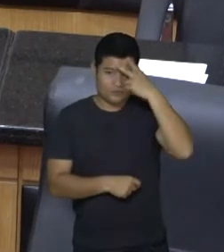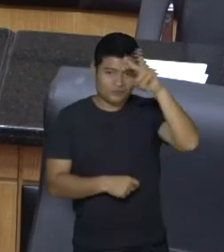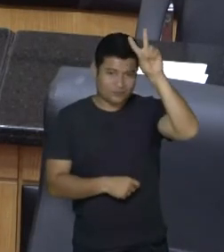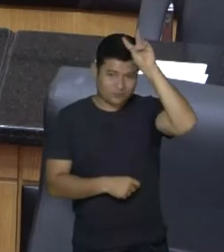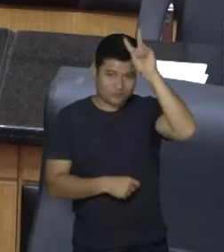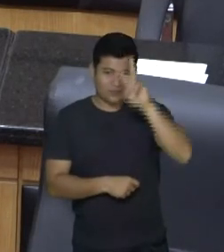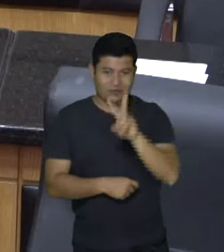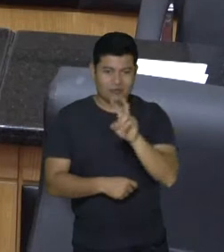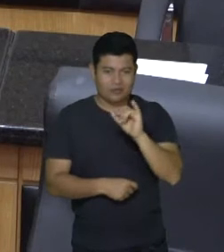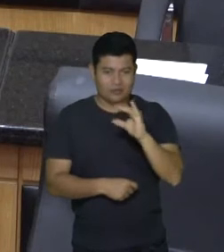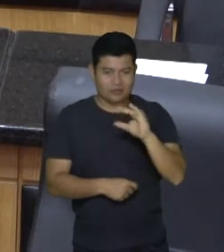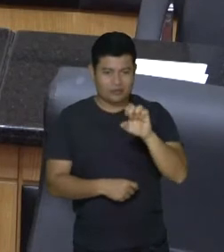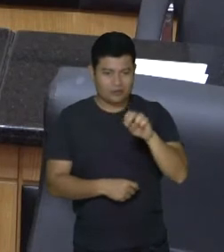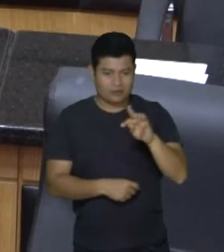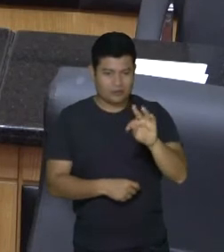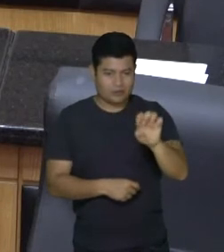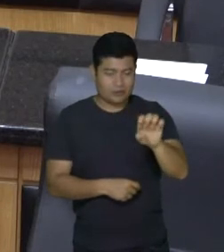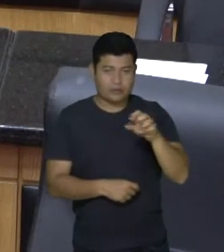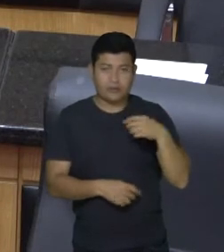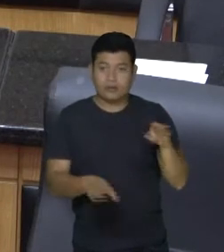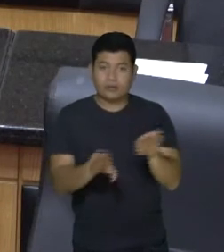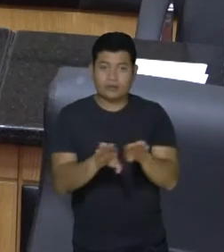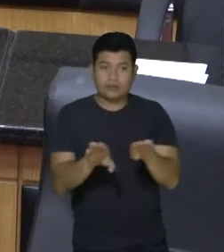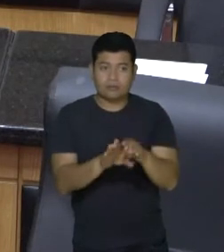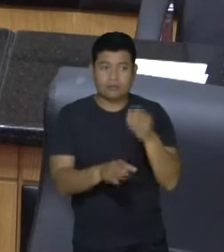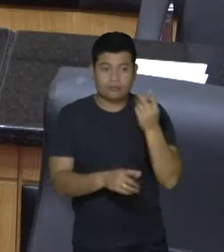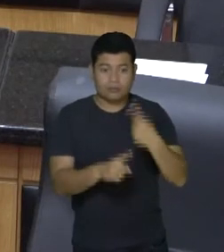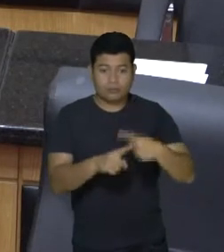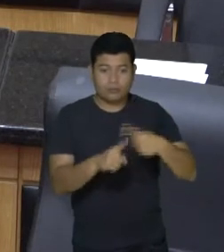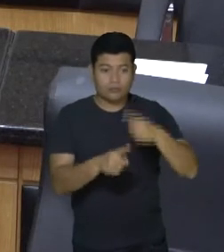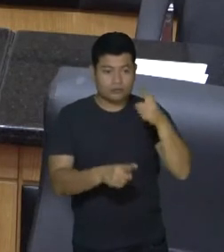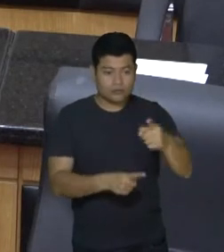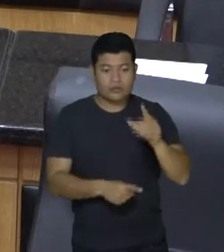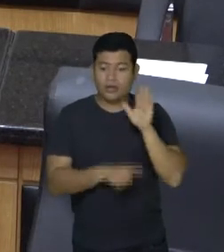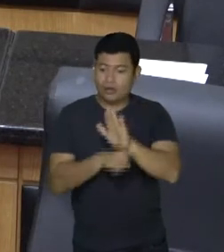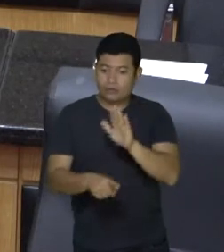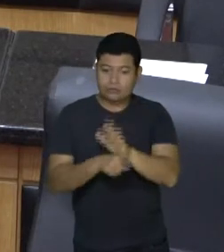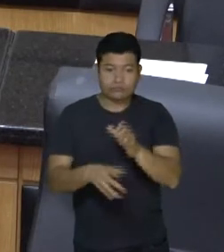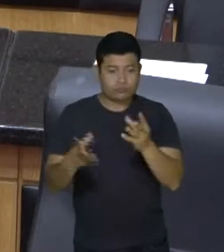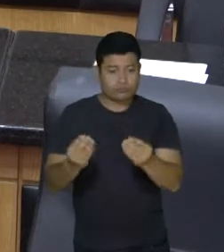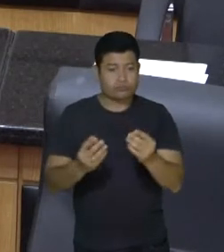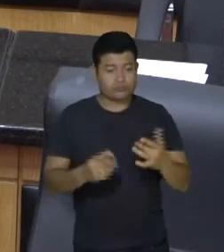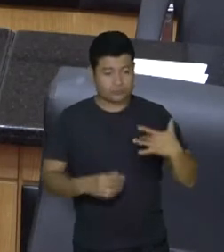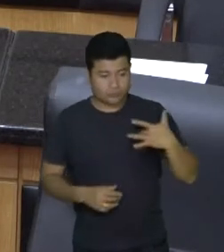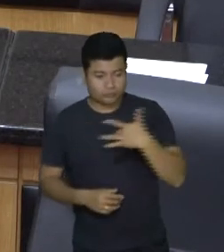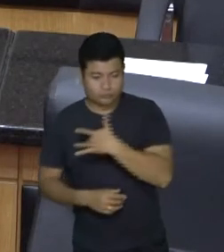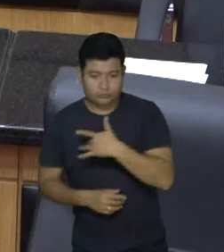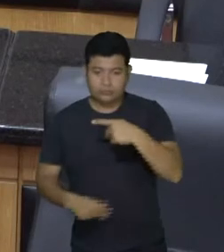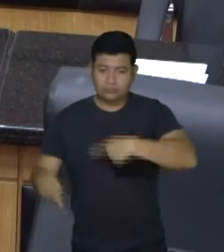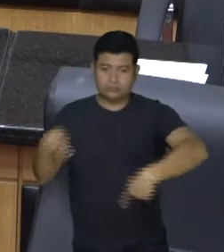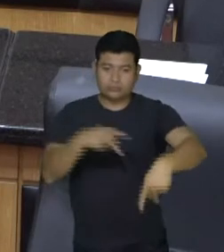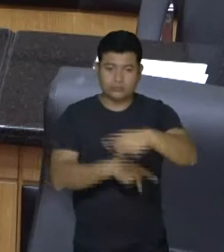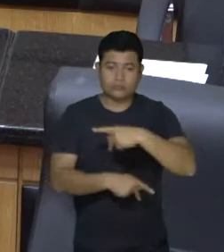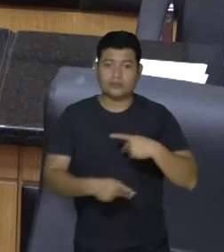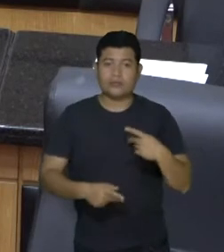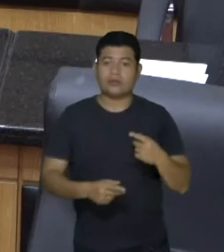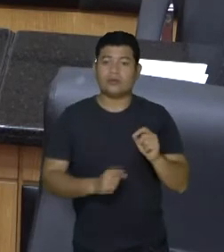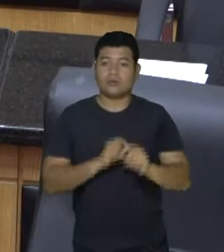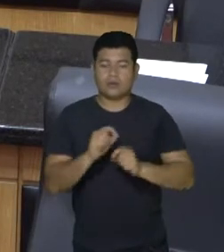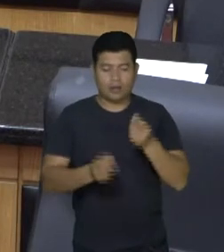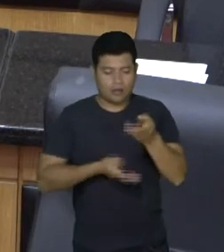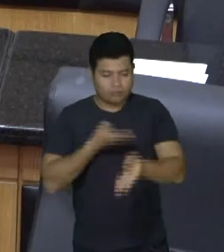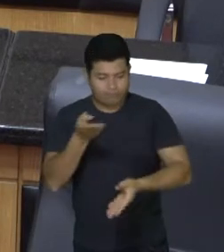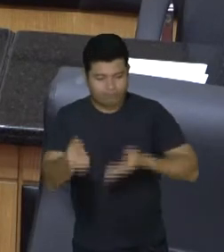também pela tua contribuição para a saúde da população, para a assistência hospitalar, onde